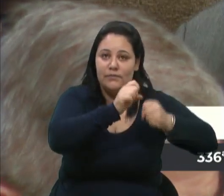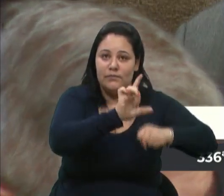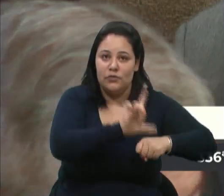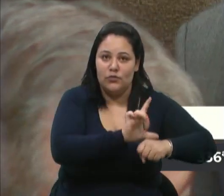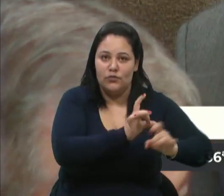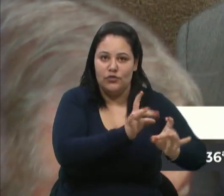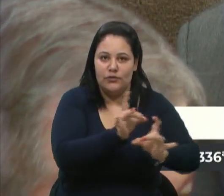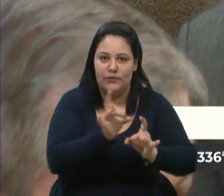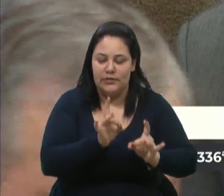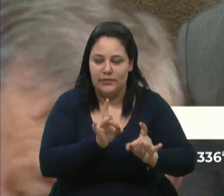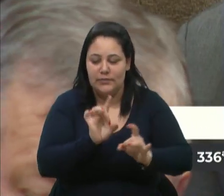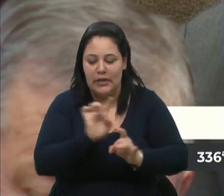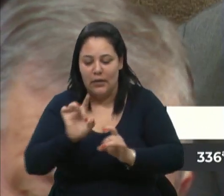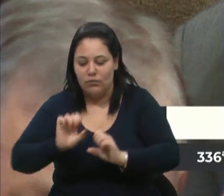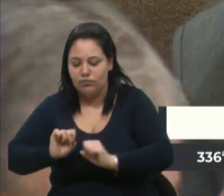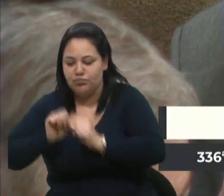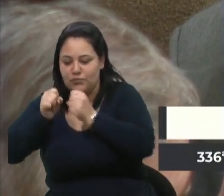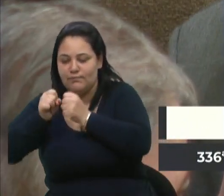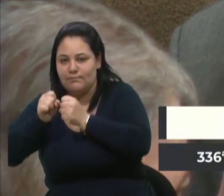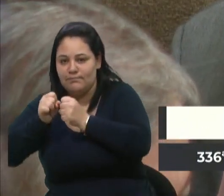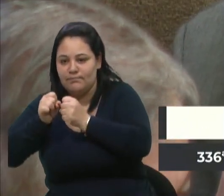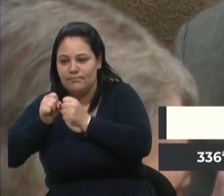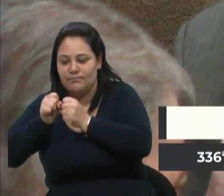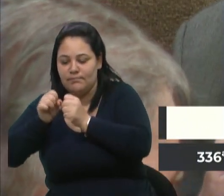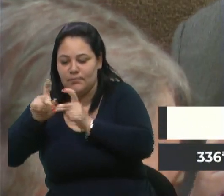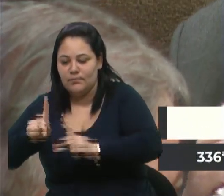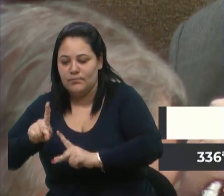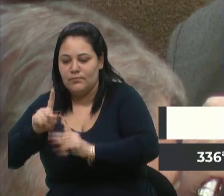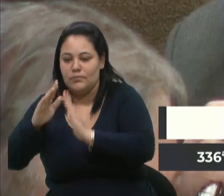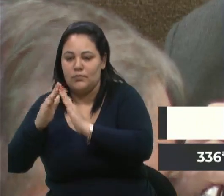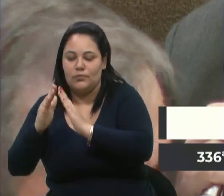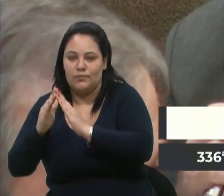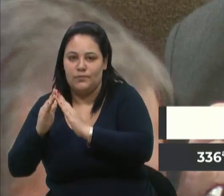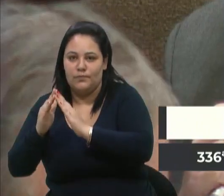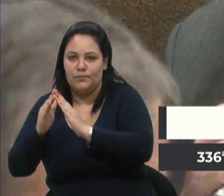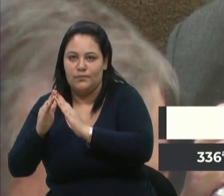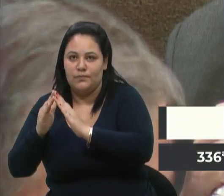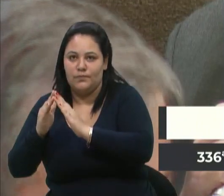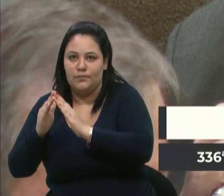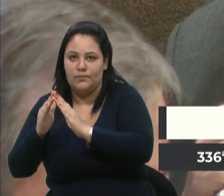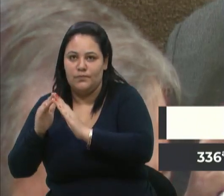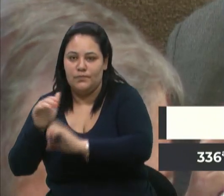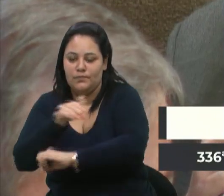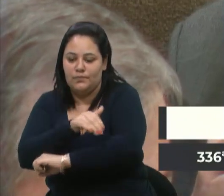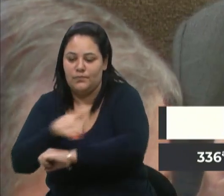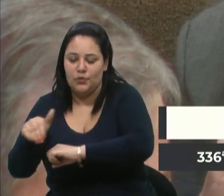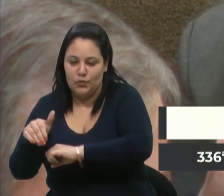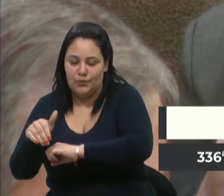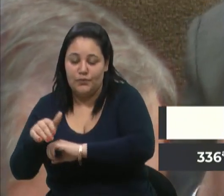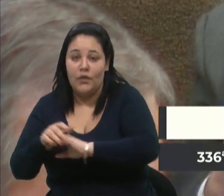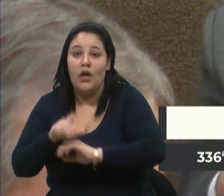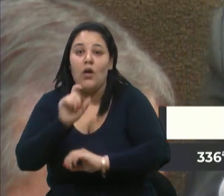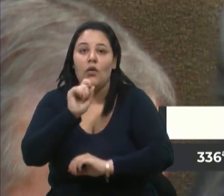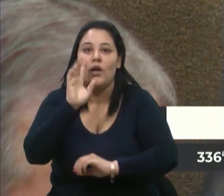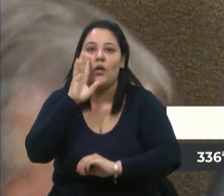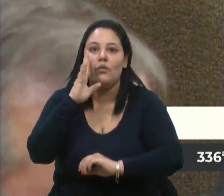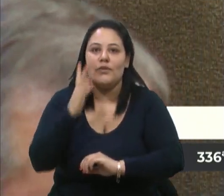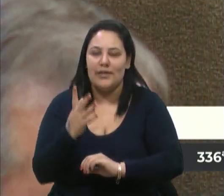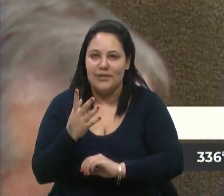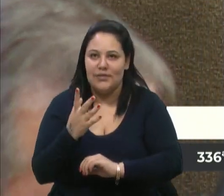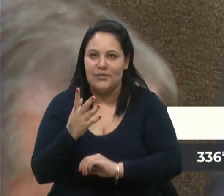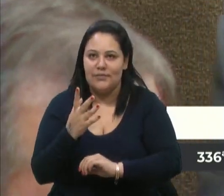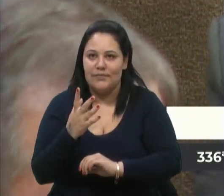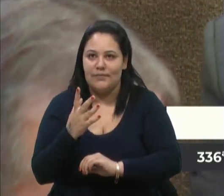aos moradores de rua. O que acontece, infelizmente, é que os serviços, a rede